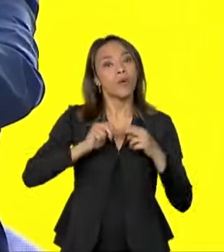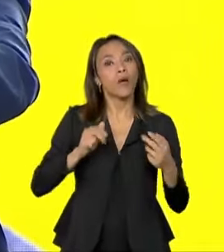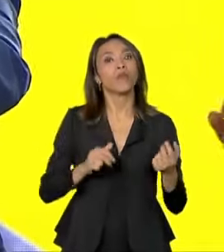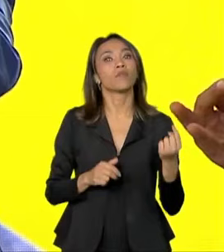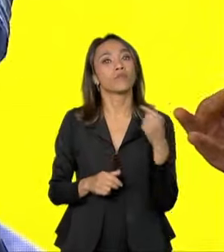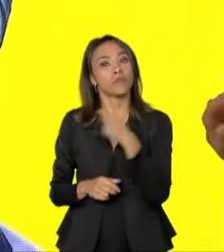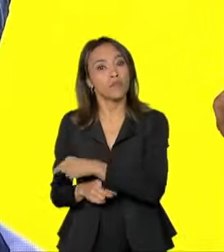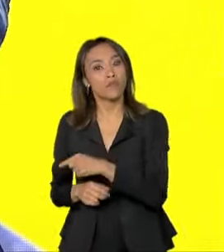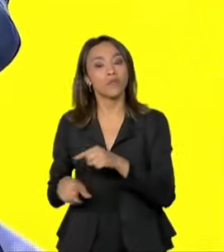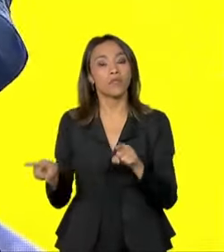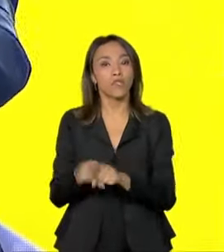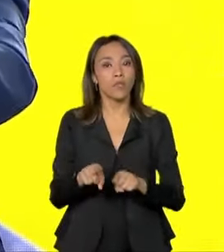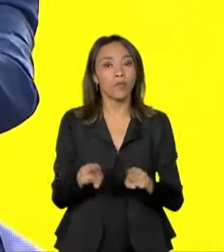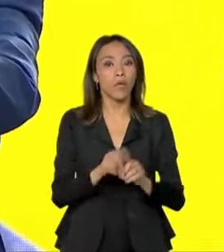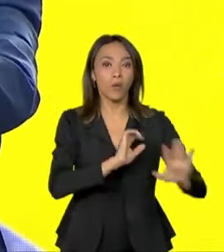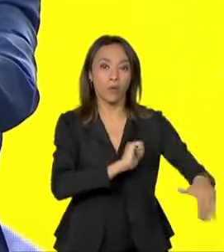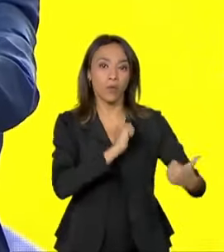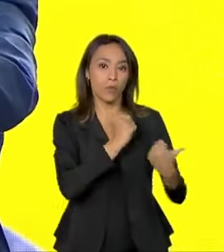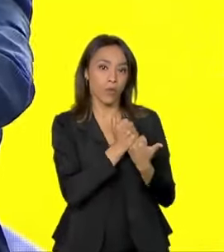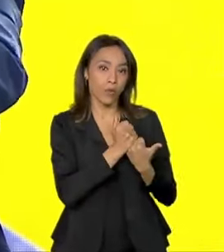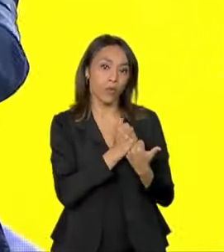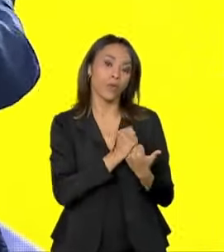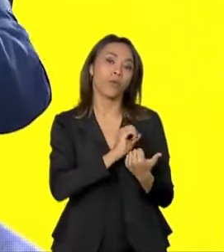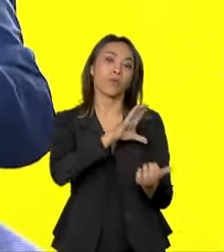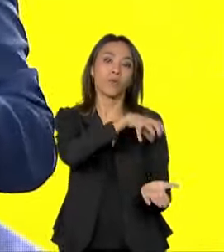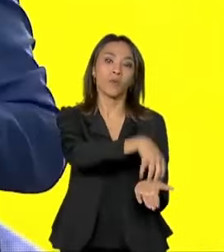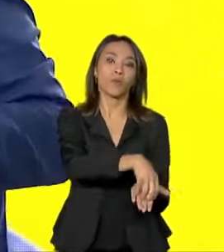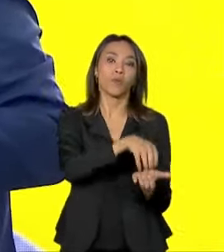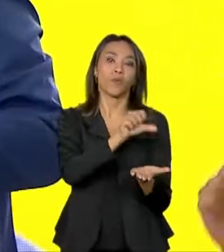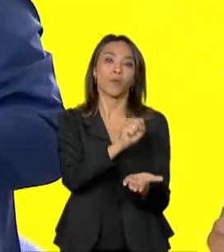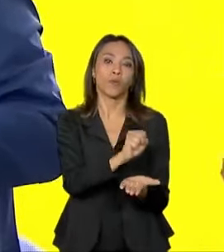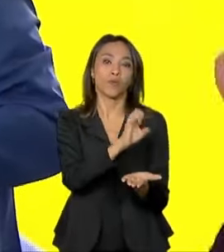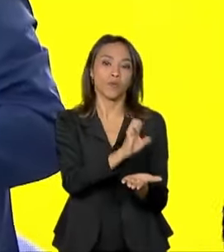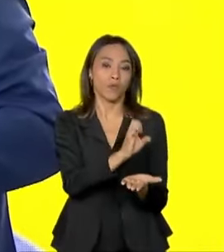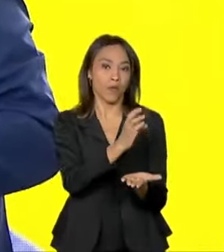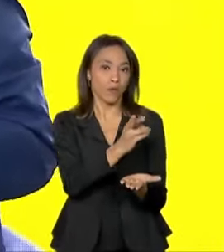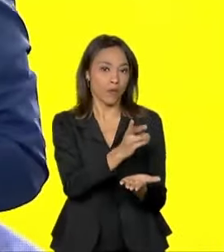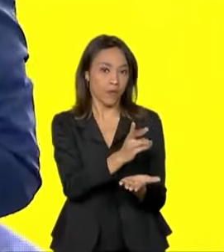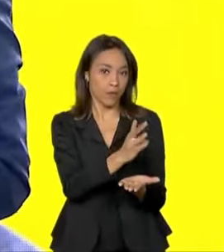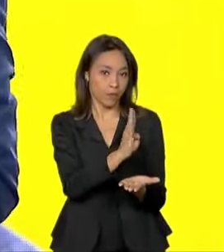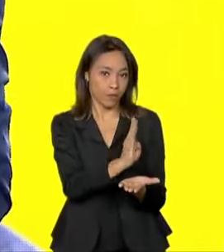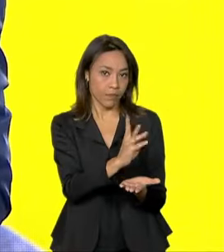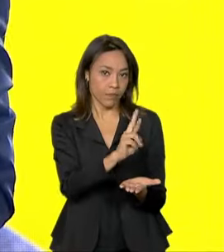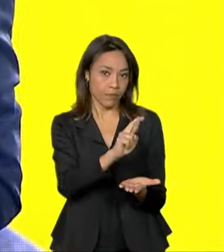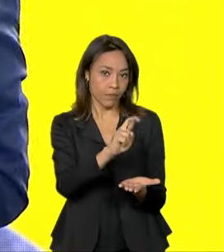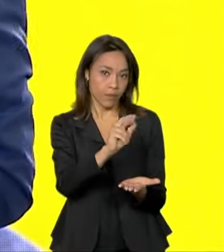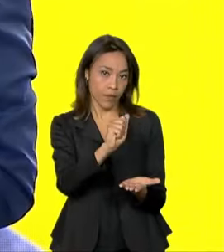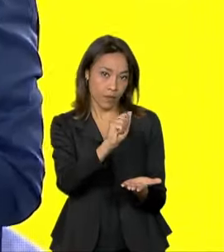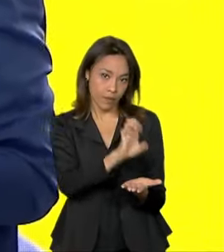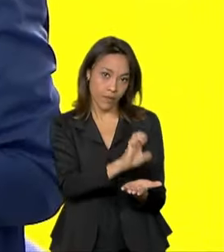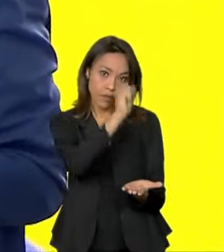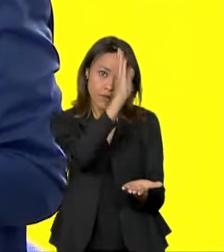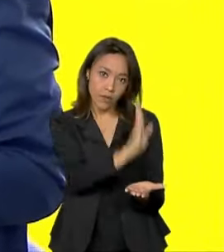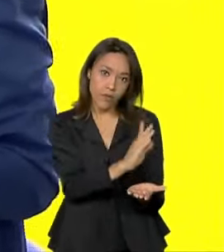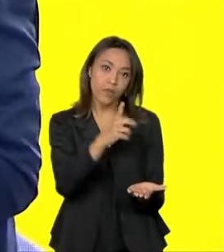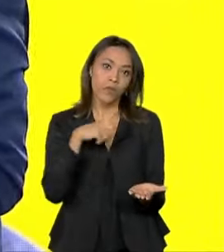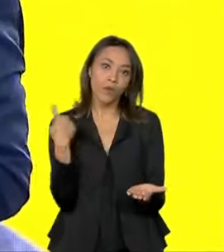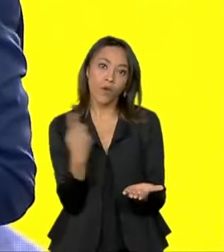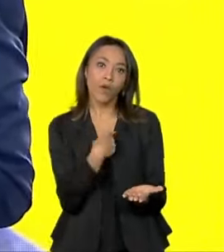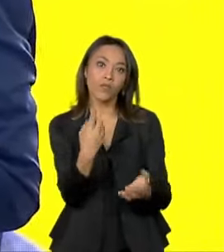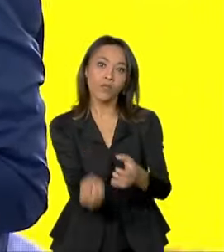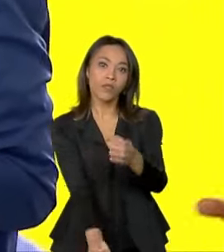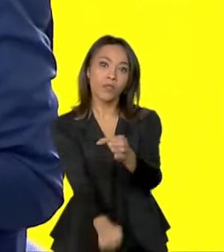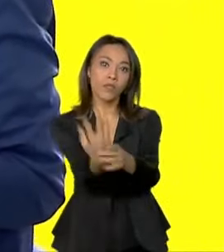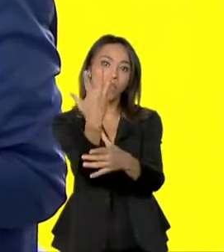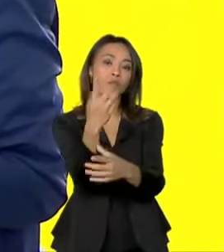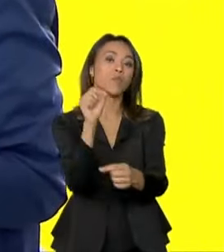a instituição do SEBRAE no Brasil, nós instituímos uma cooperativa, um